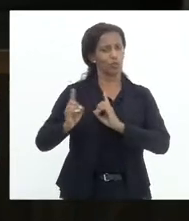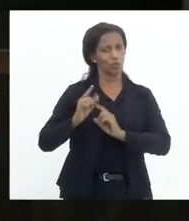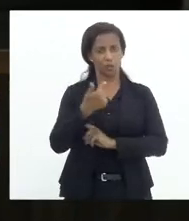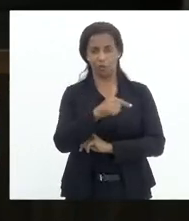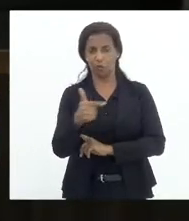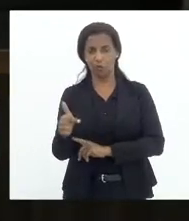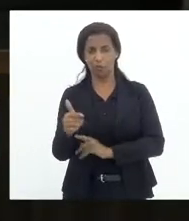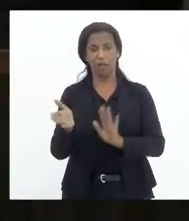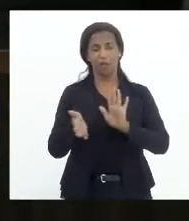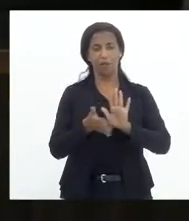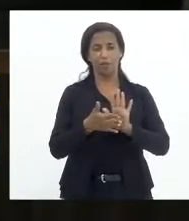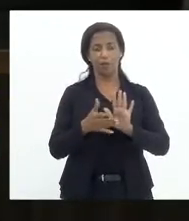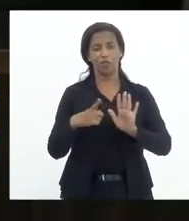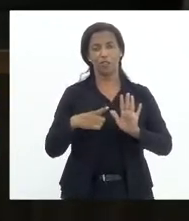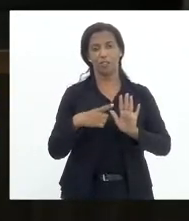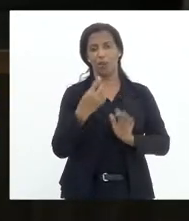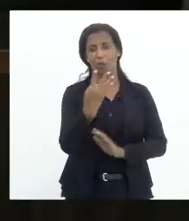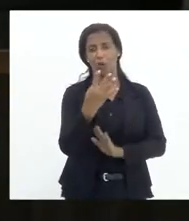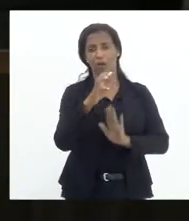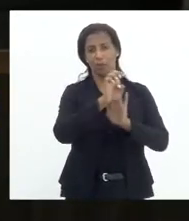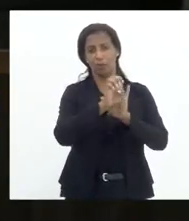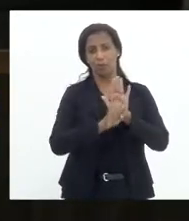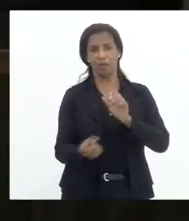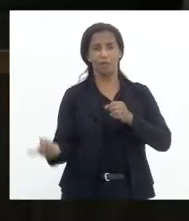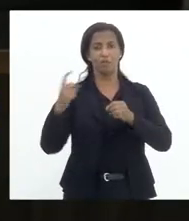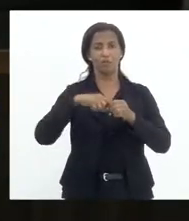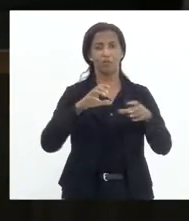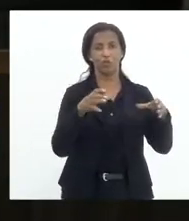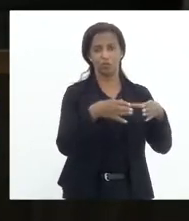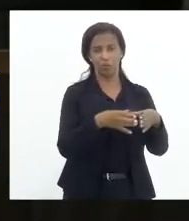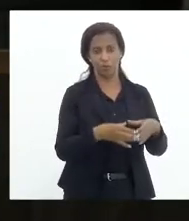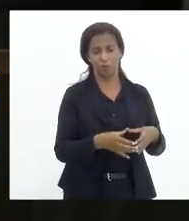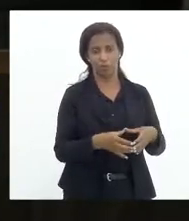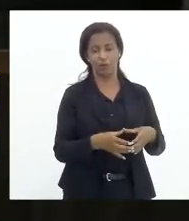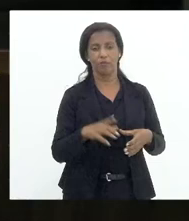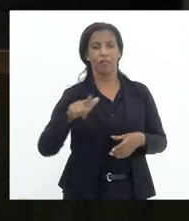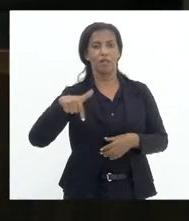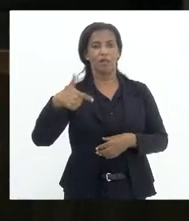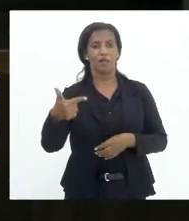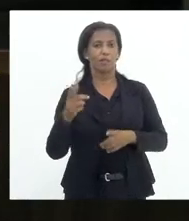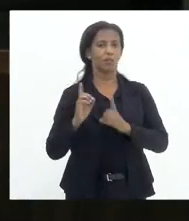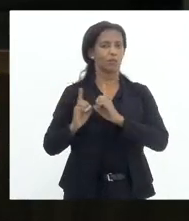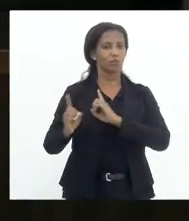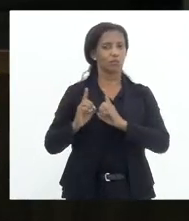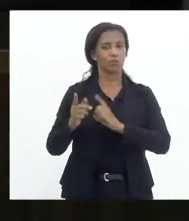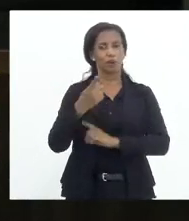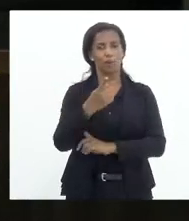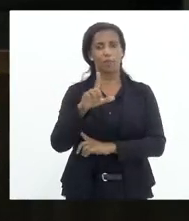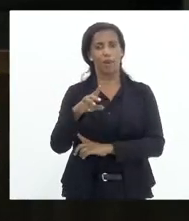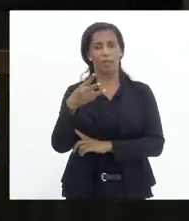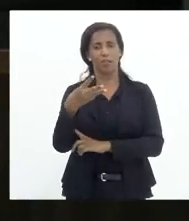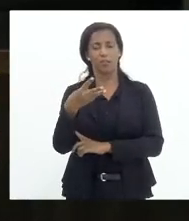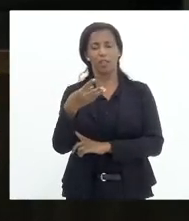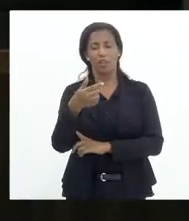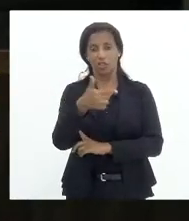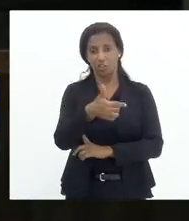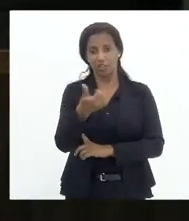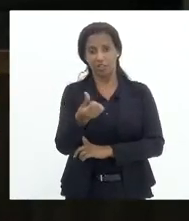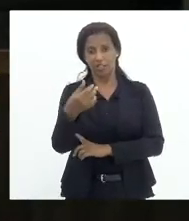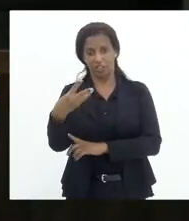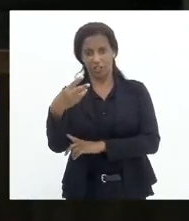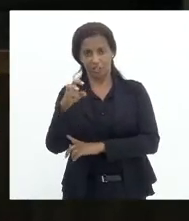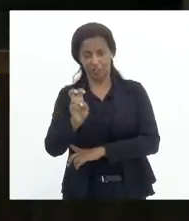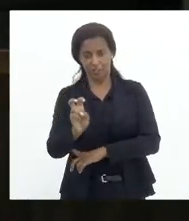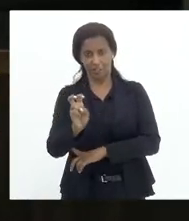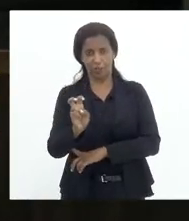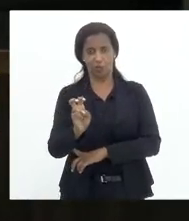discutir certa discussão A presente proposta recebeu quatro emendas e retorna as comissões segunda discussão projeto de lei 1635 19